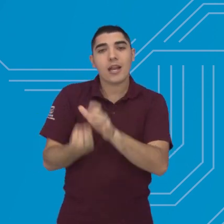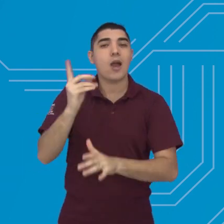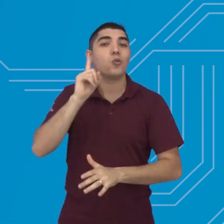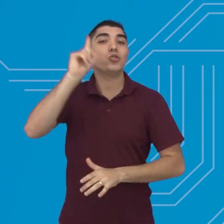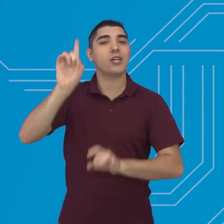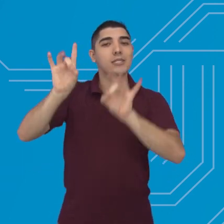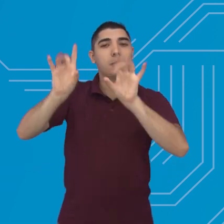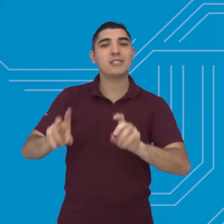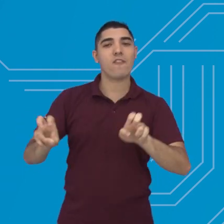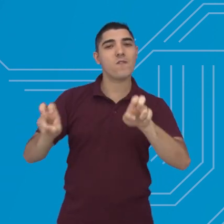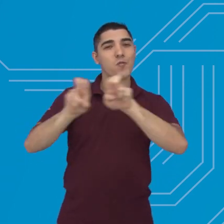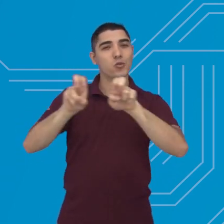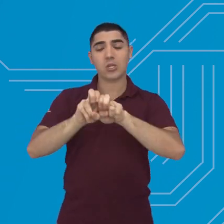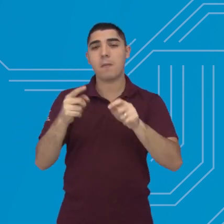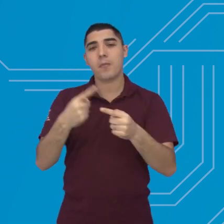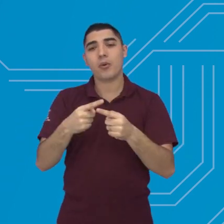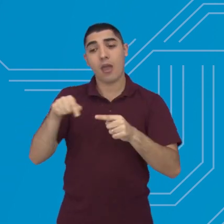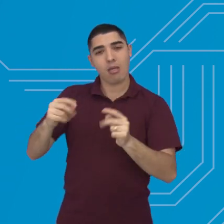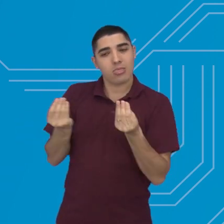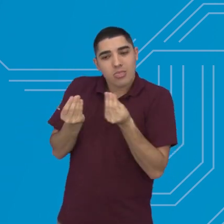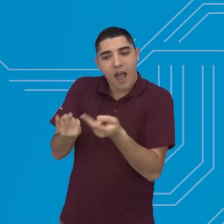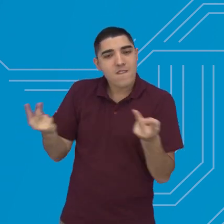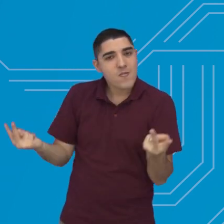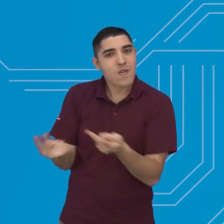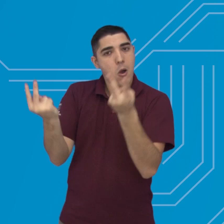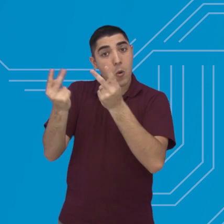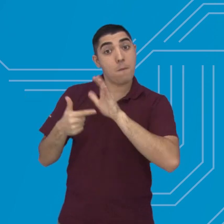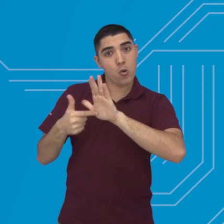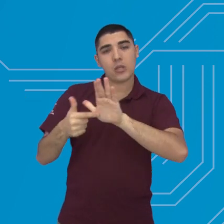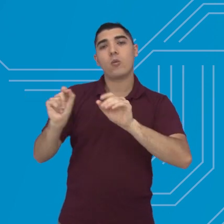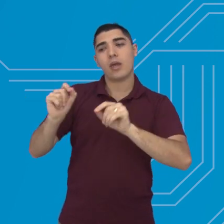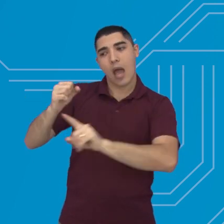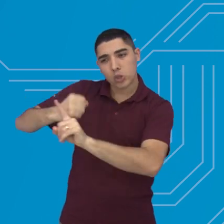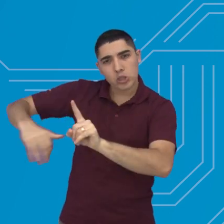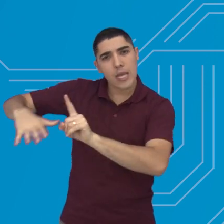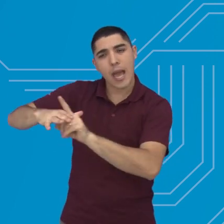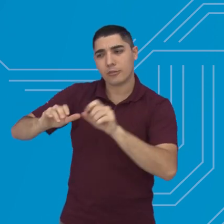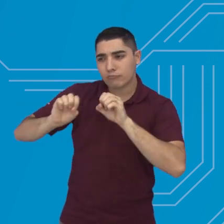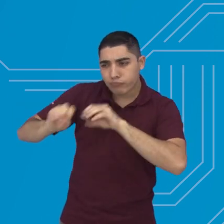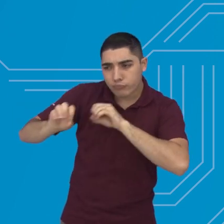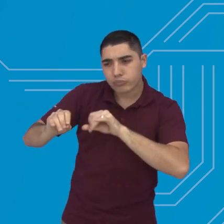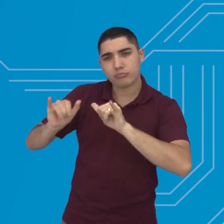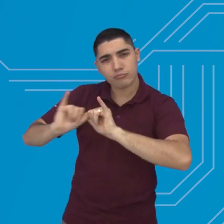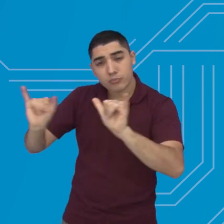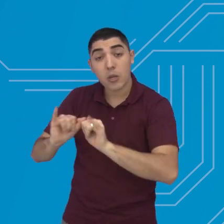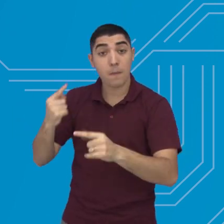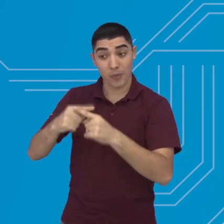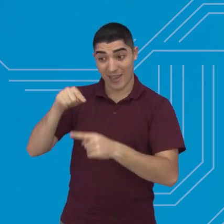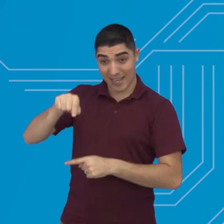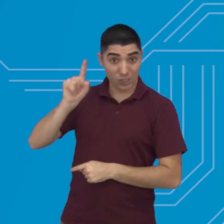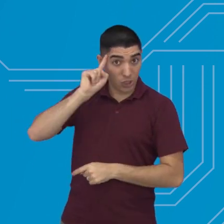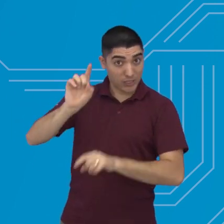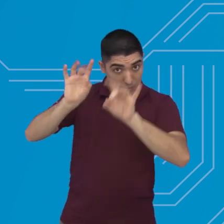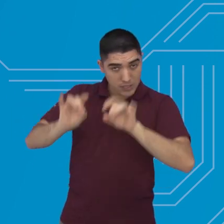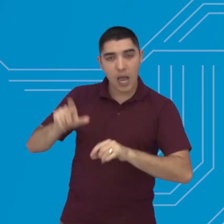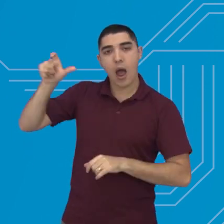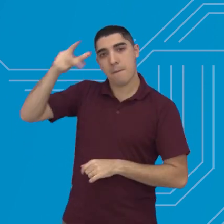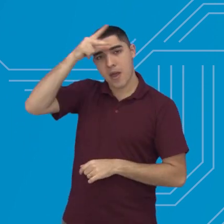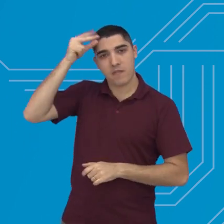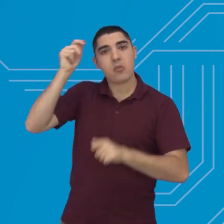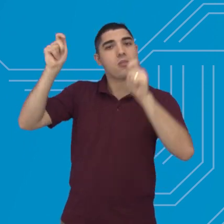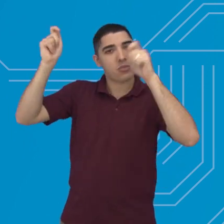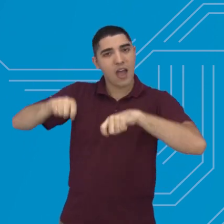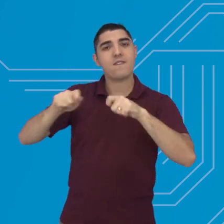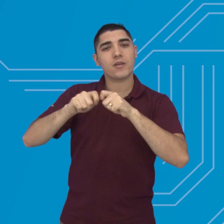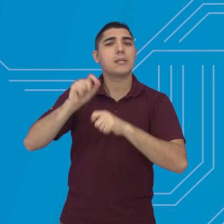eventos do município o Dia do Futsal. Além de valorizar o esporte, a proposta também foca no social, já que na data o poder público vai